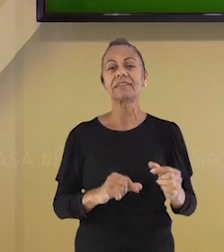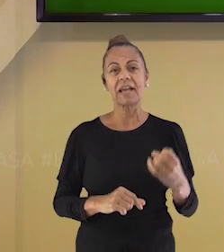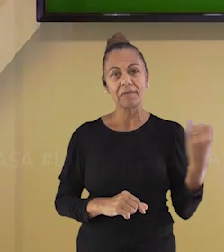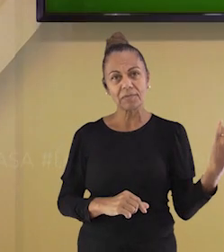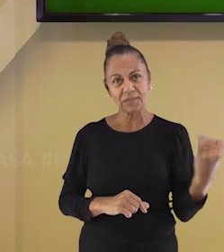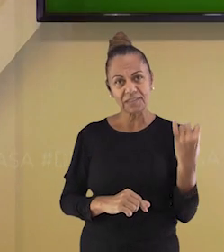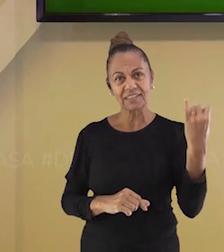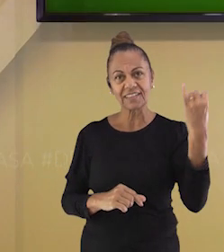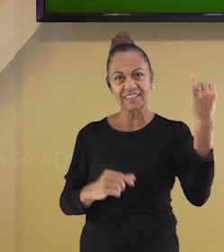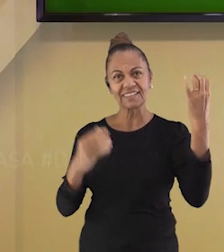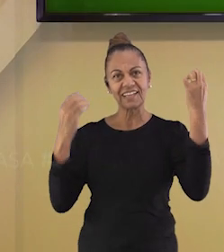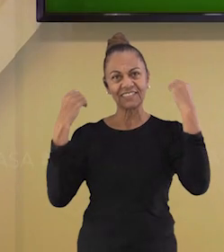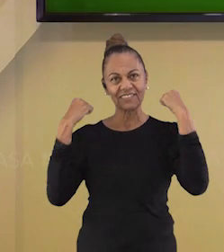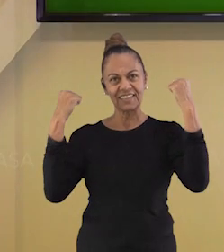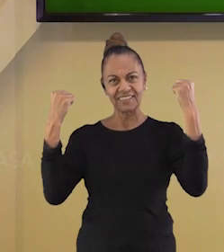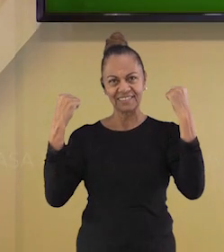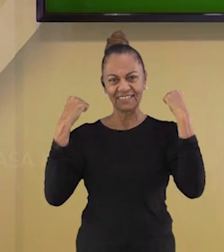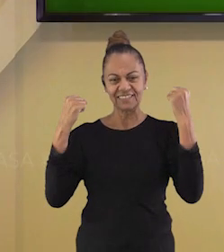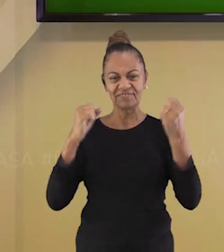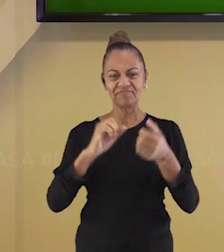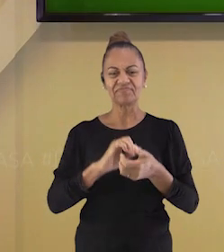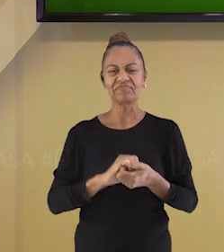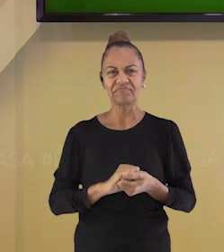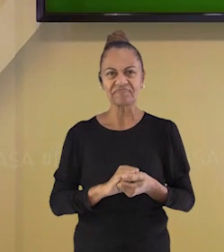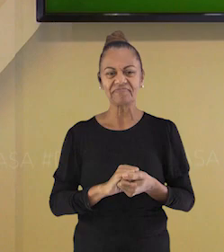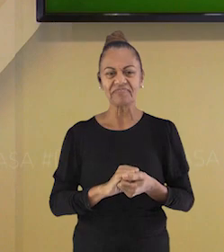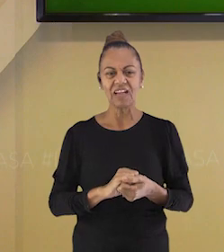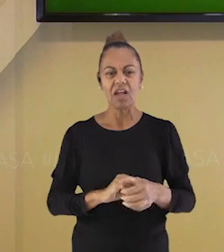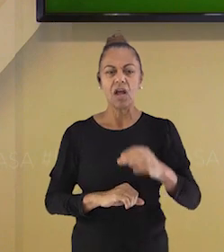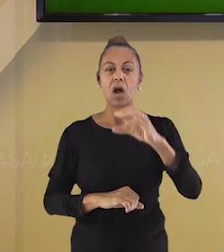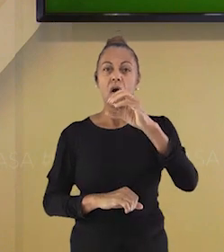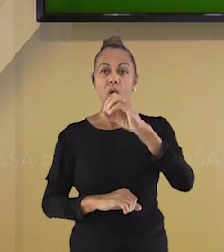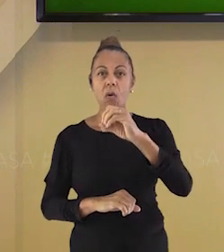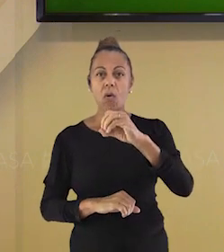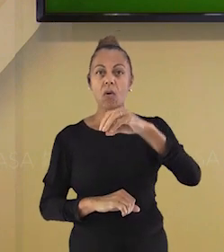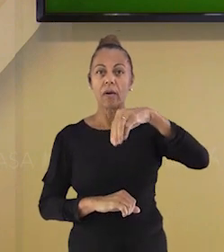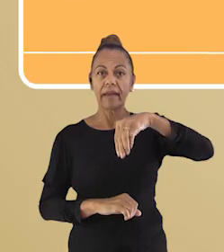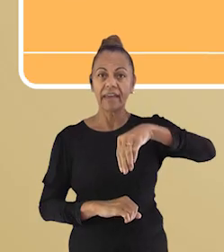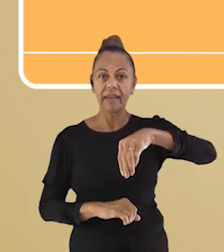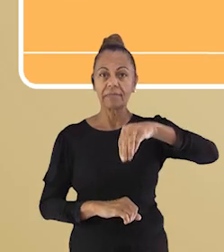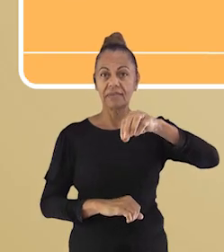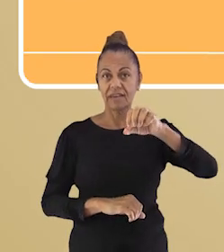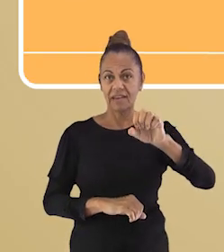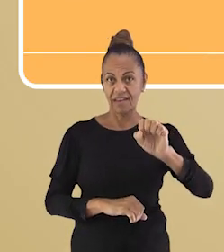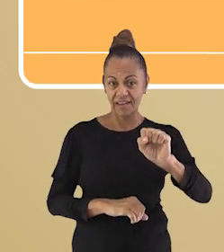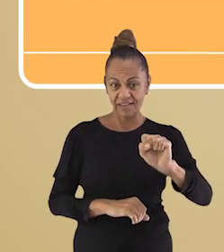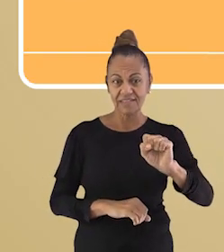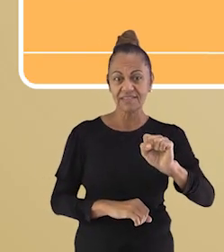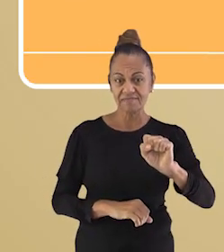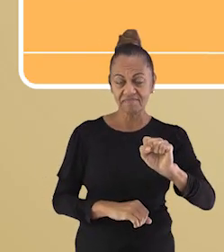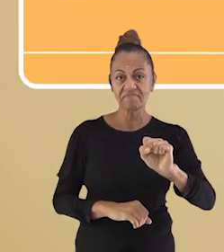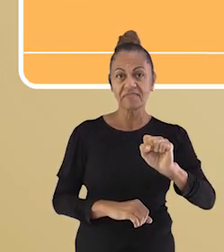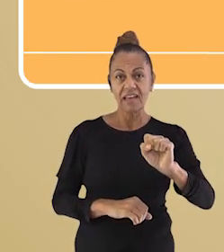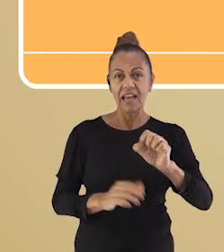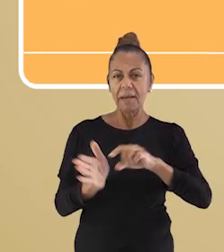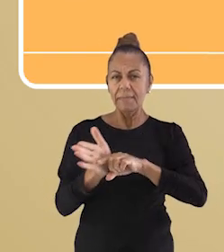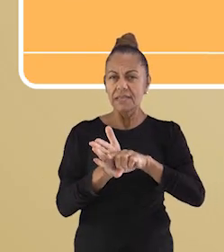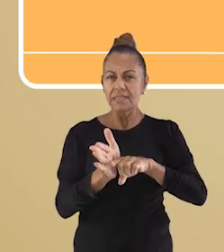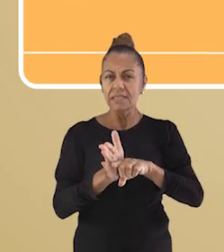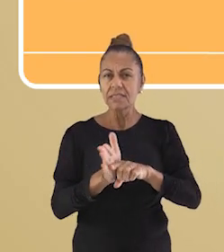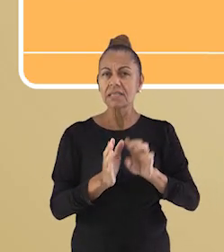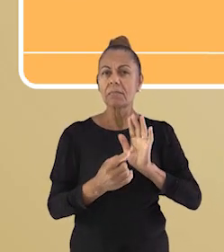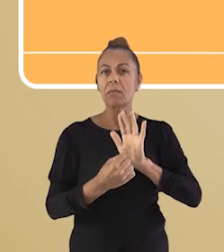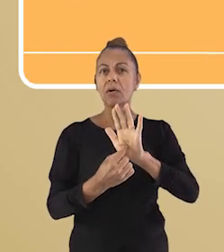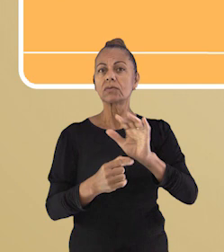se justifica a importância de se praticar uma atividade física. Segundo a Organização Mundial